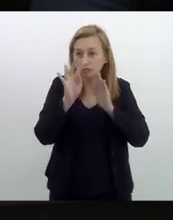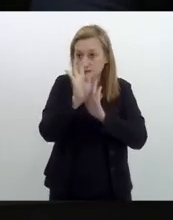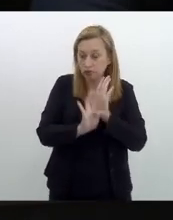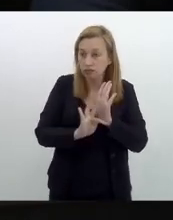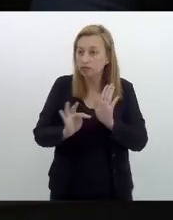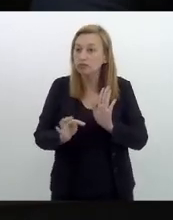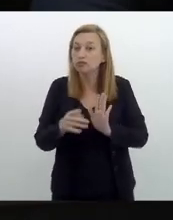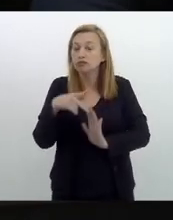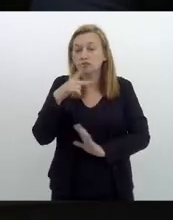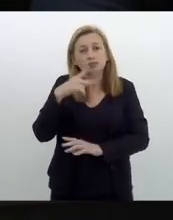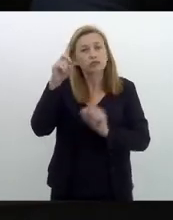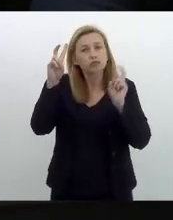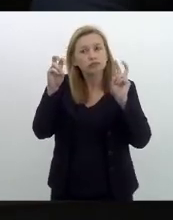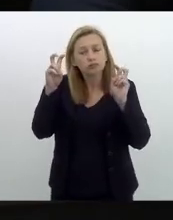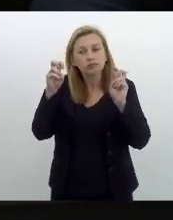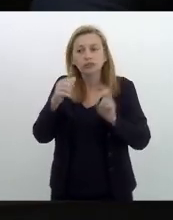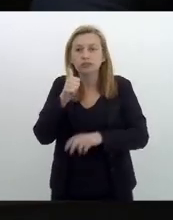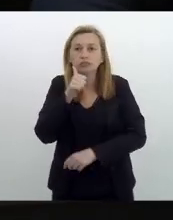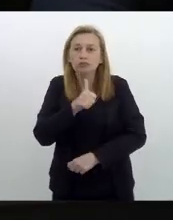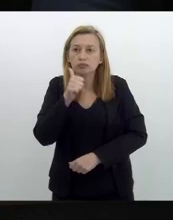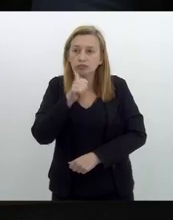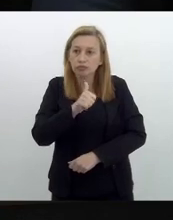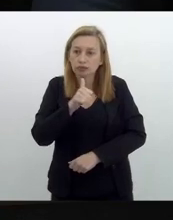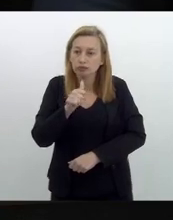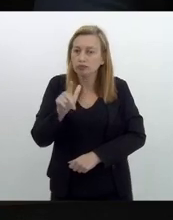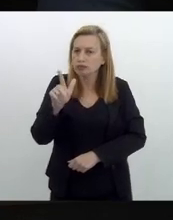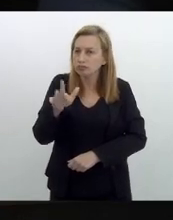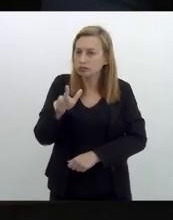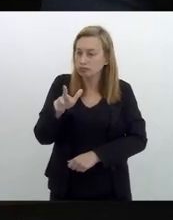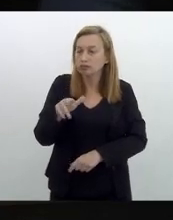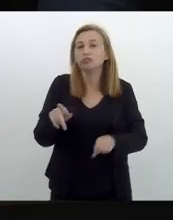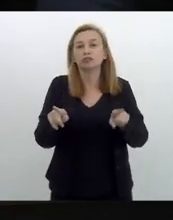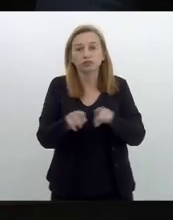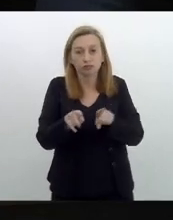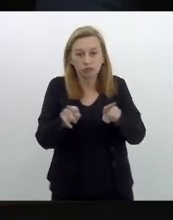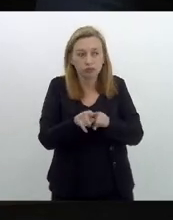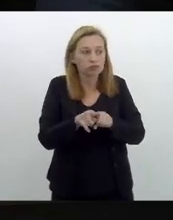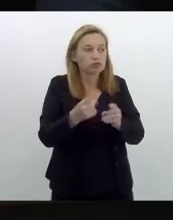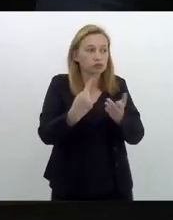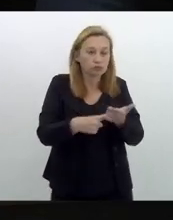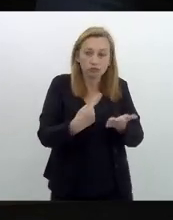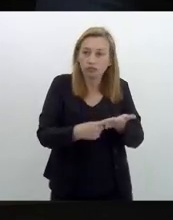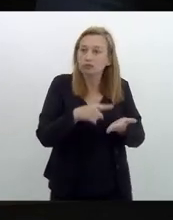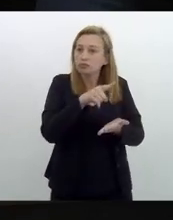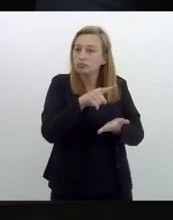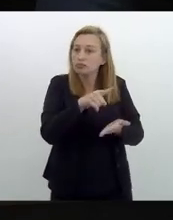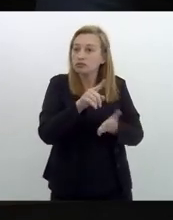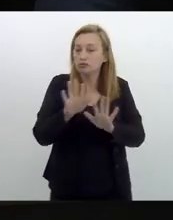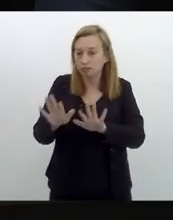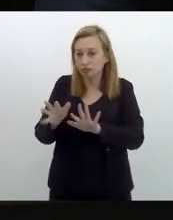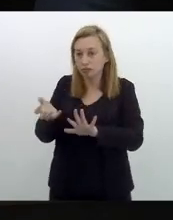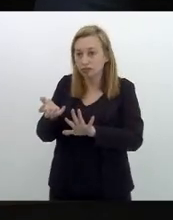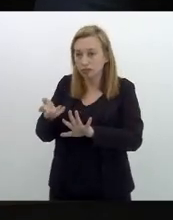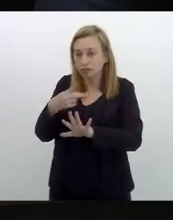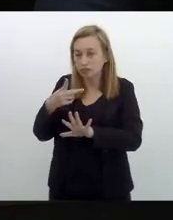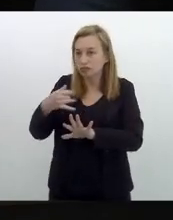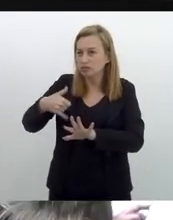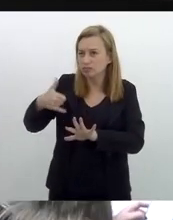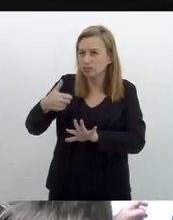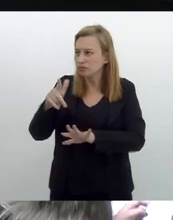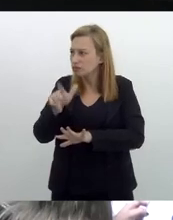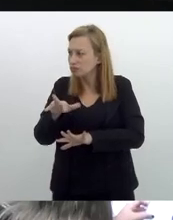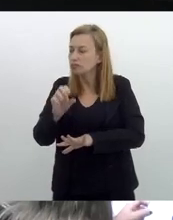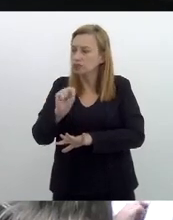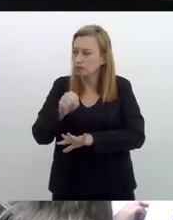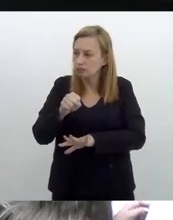excelência falou sobre a questão das mulheres essa diferença também vamos fechar o acordo não, aí eu quero olha só tem idade diferente sim,